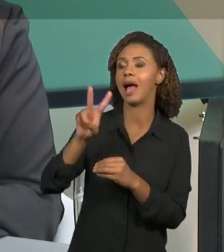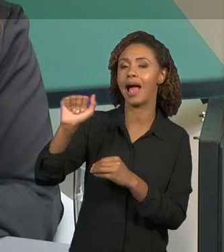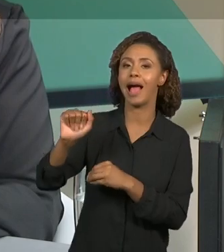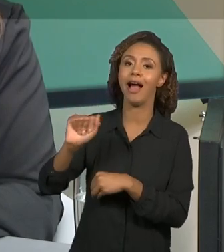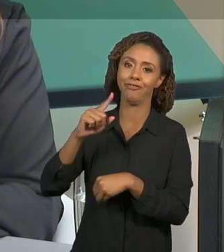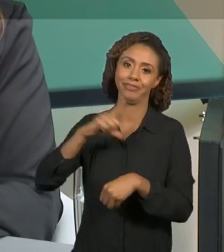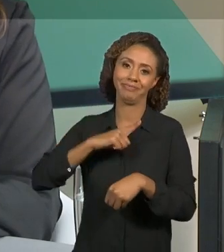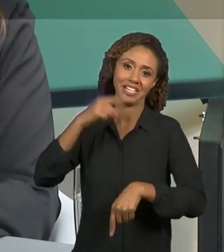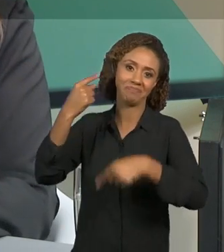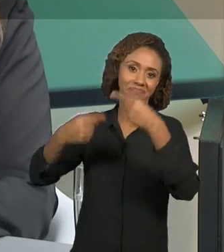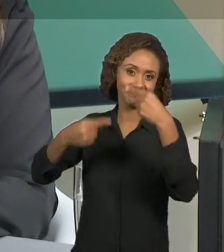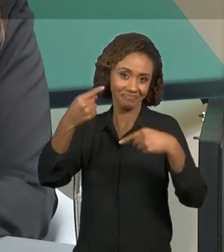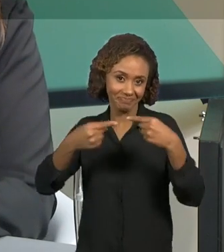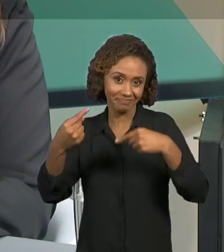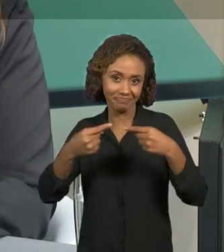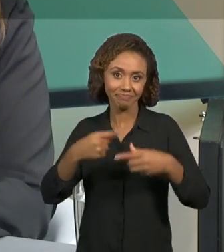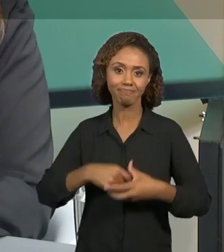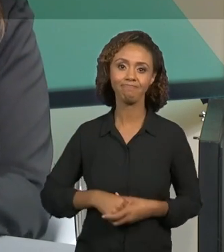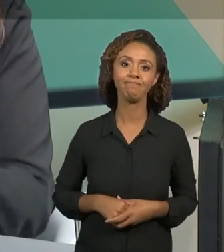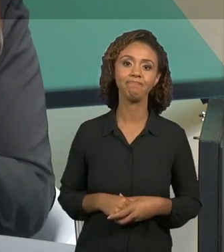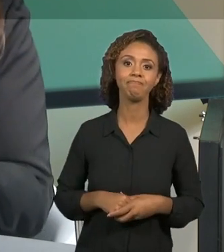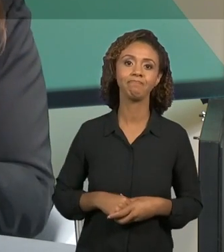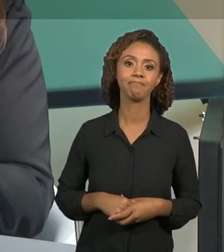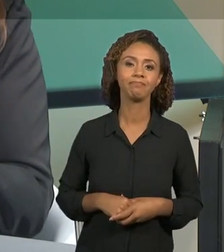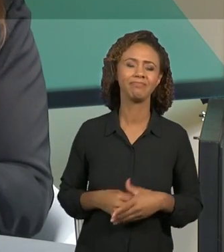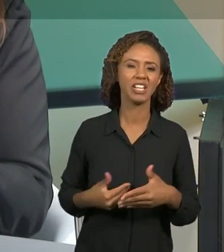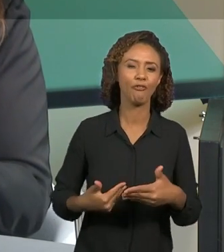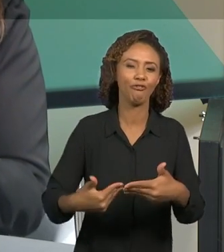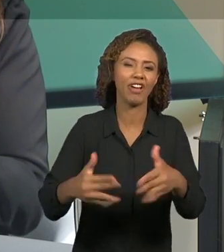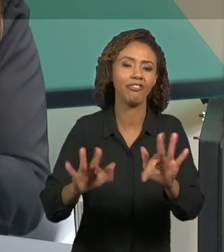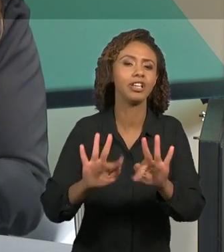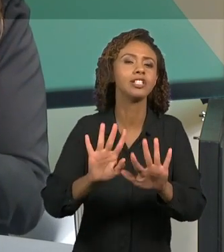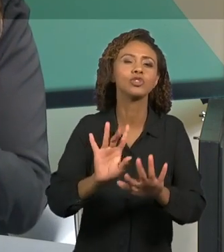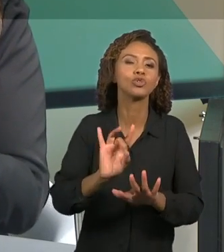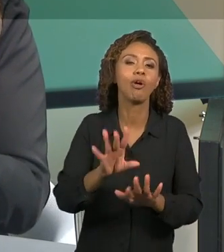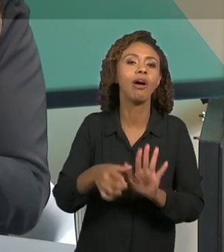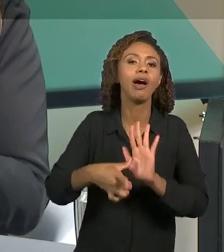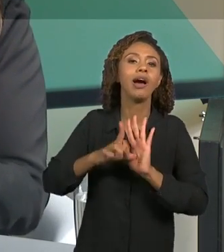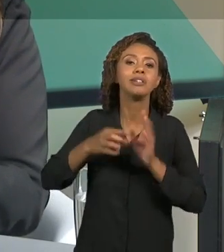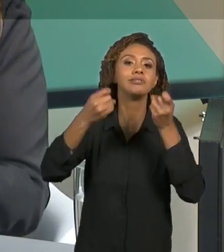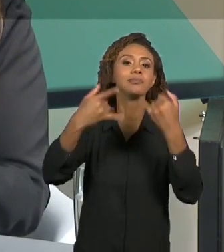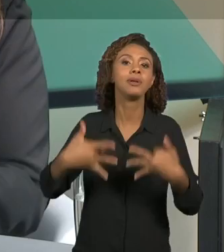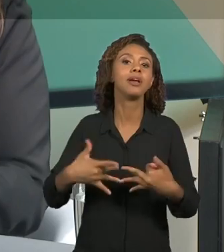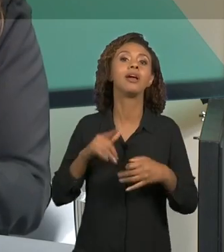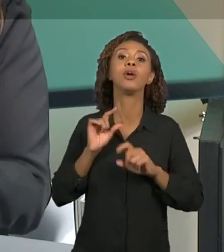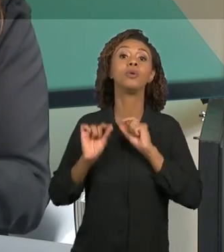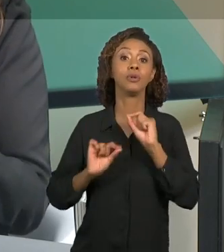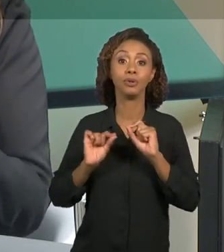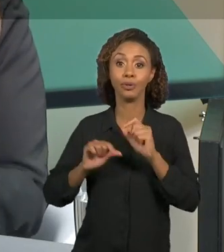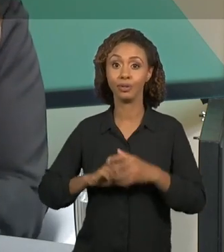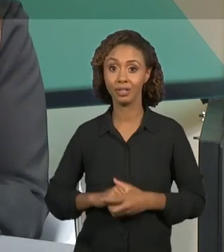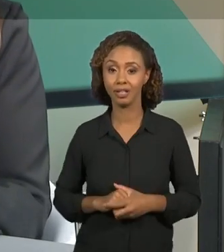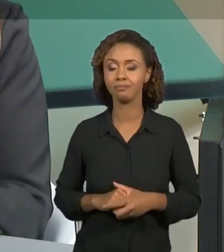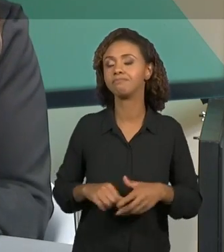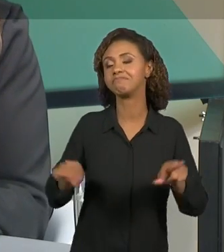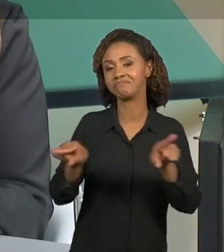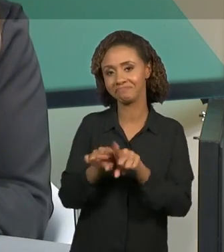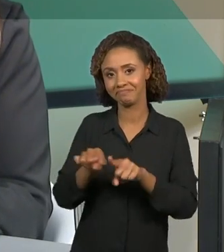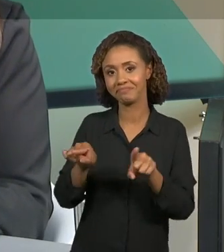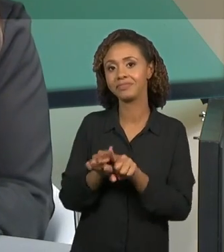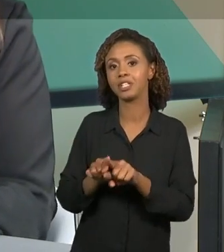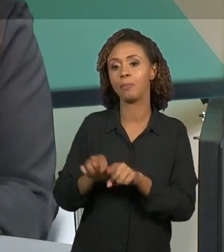virtual de aprendizagem tá aí antes de eu ir para o encerramento eu só queria falar um pouquinho da importância e aí a o